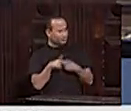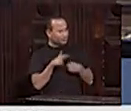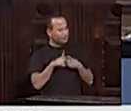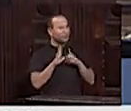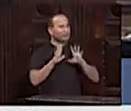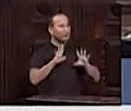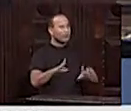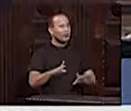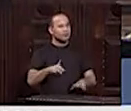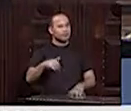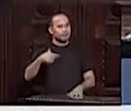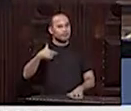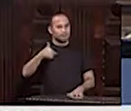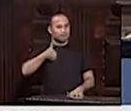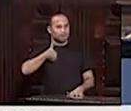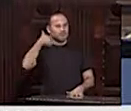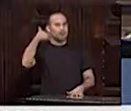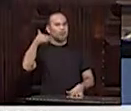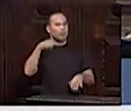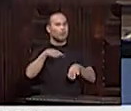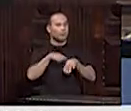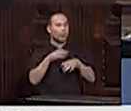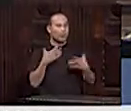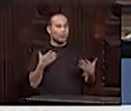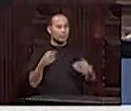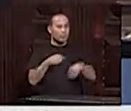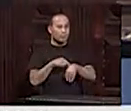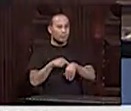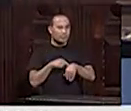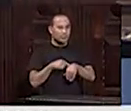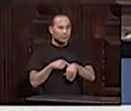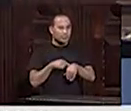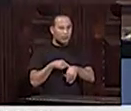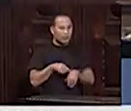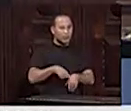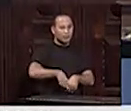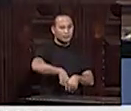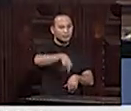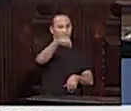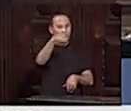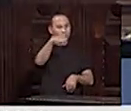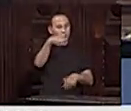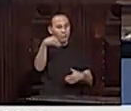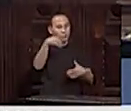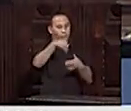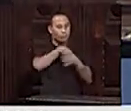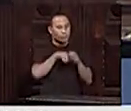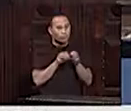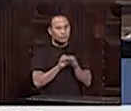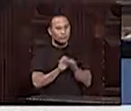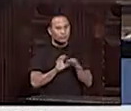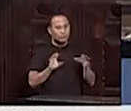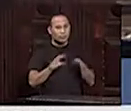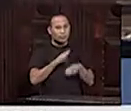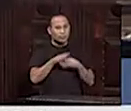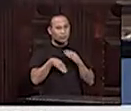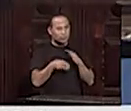deu um tiro no peito quando, no exercício da presidência eleito pelo voto popular, e com todas as